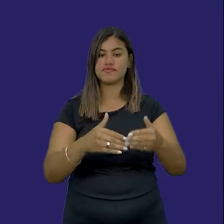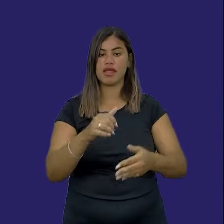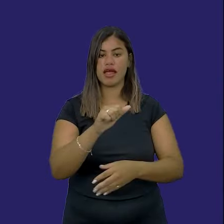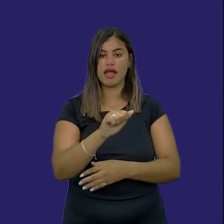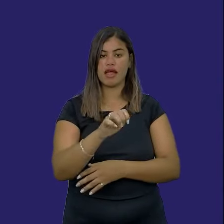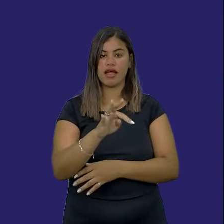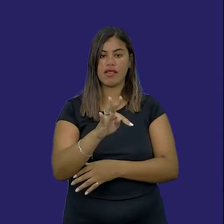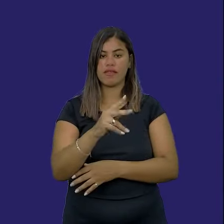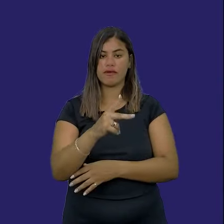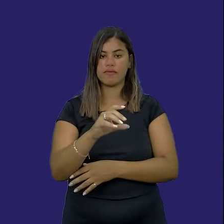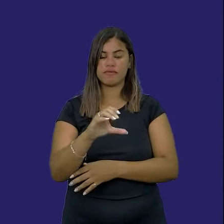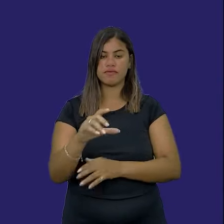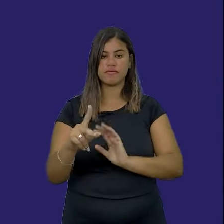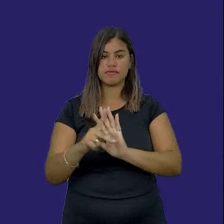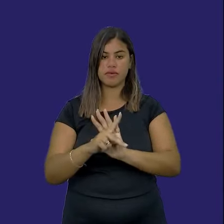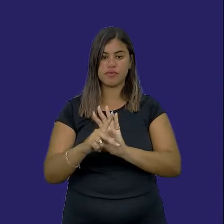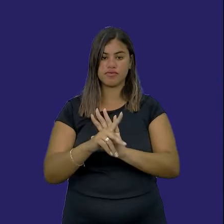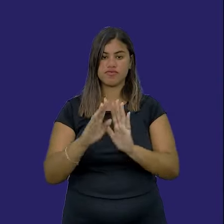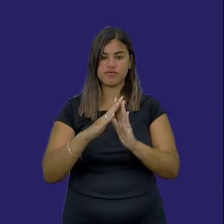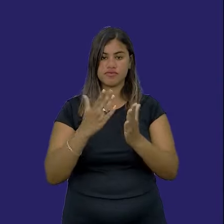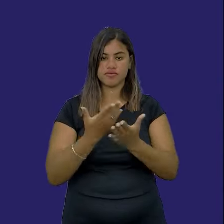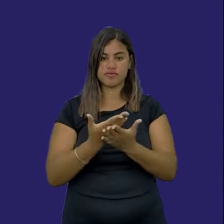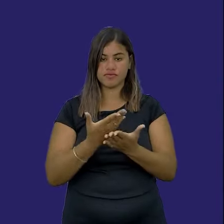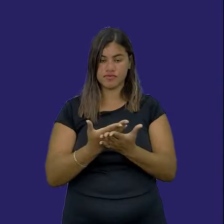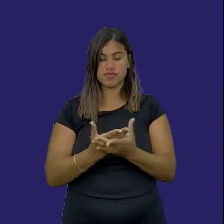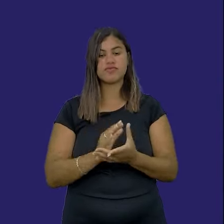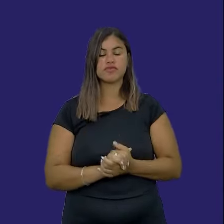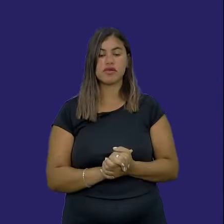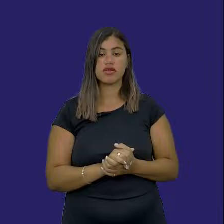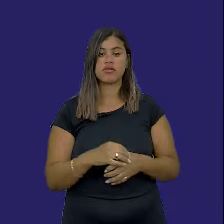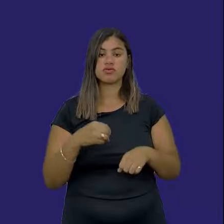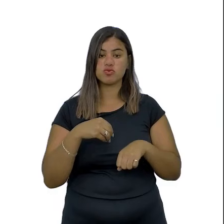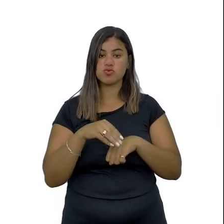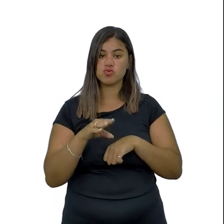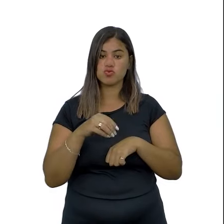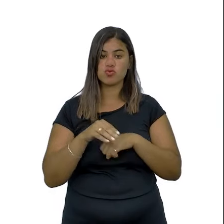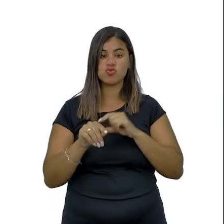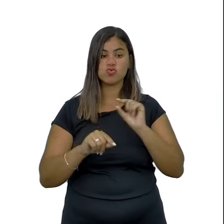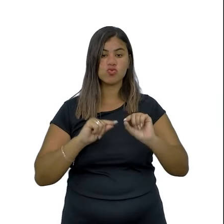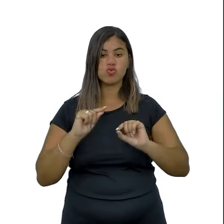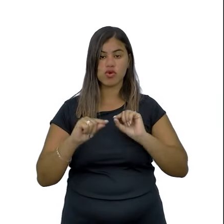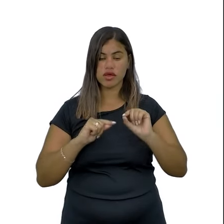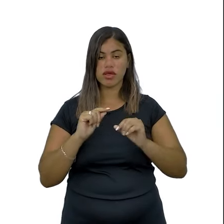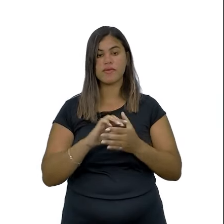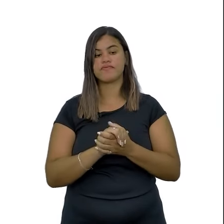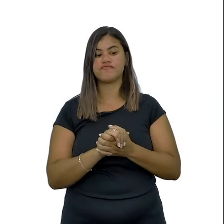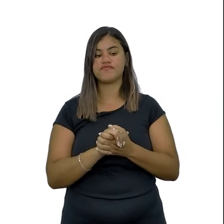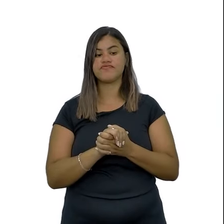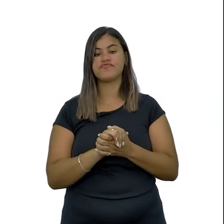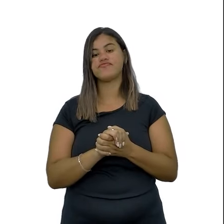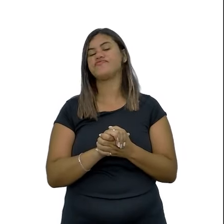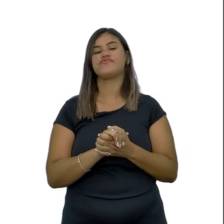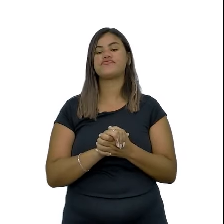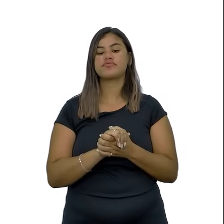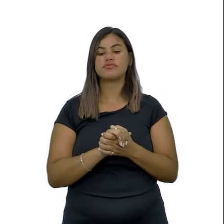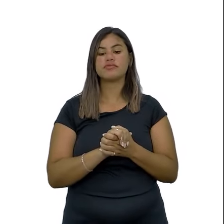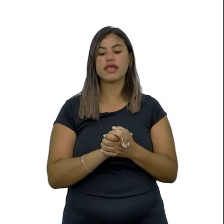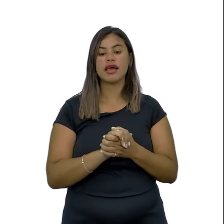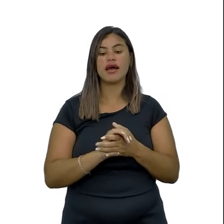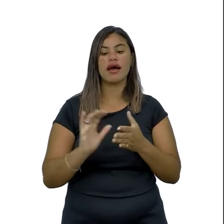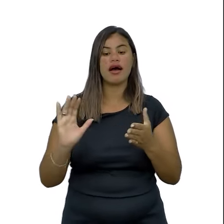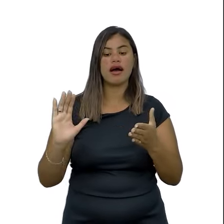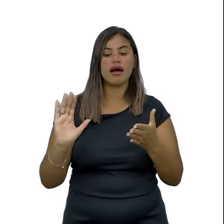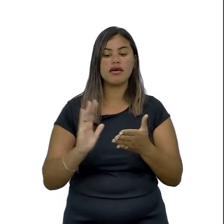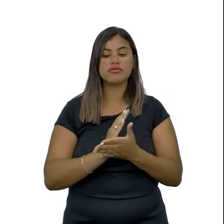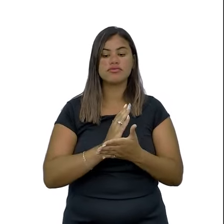escola. Como sugestão, nós indicamos alguns